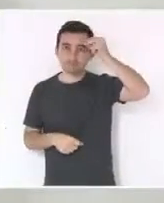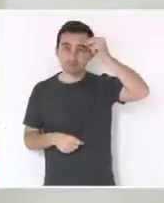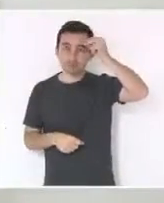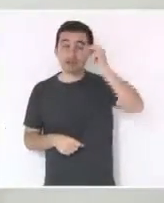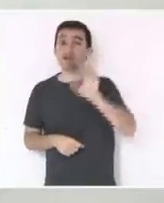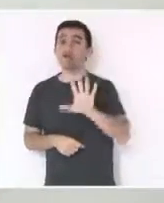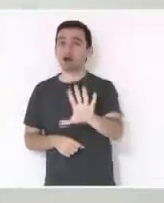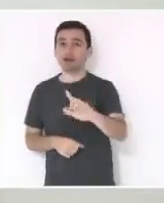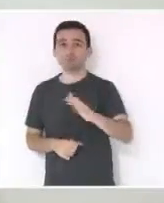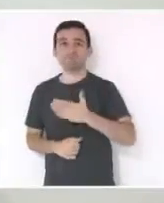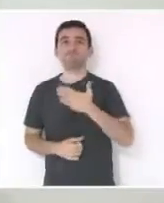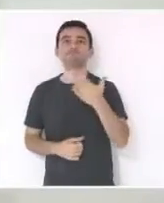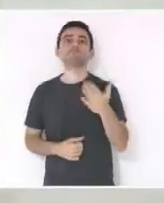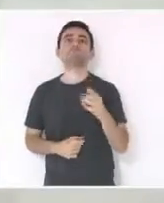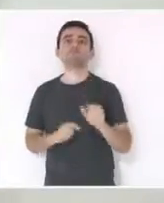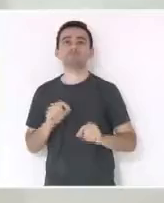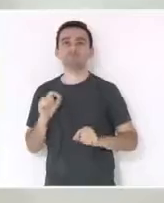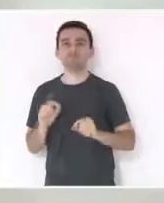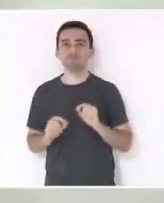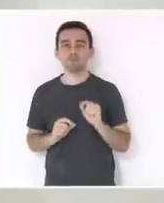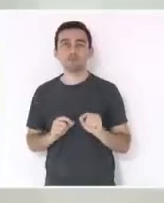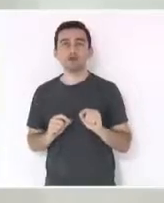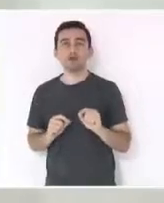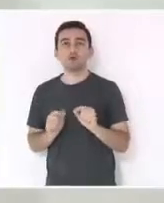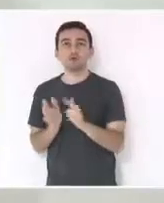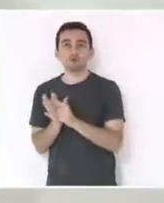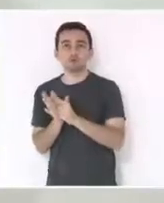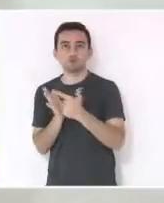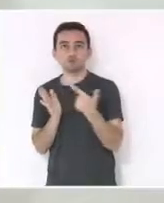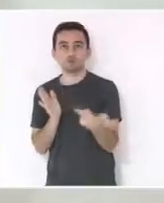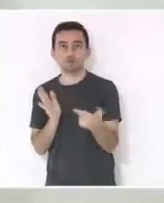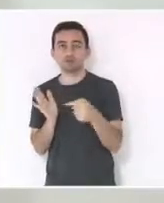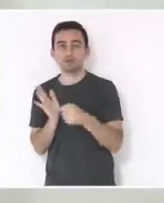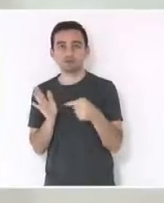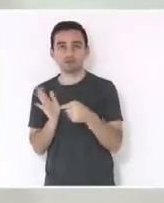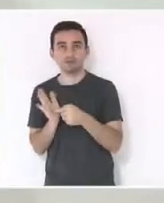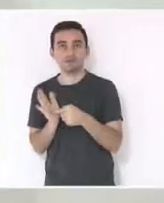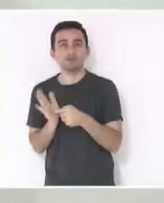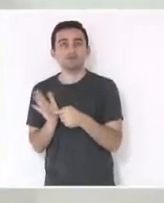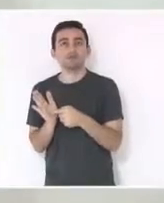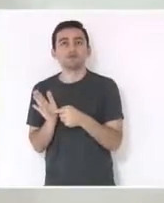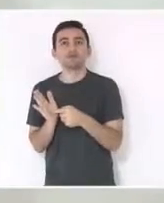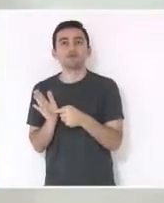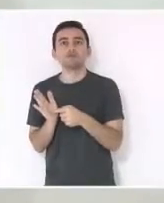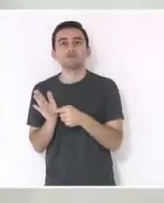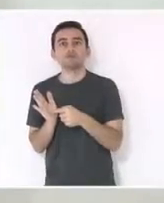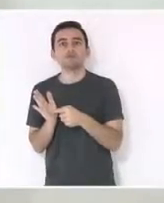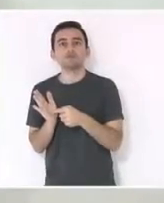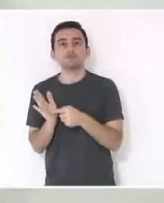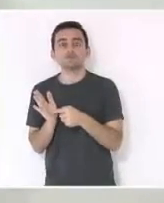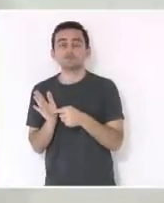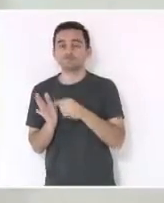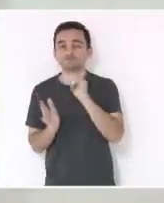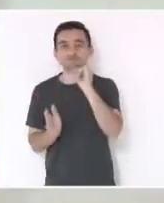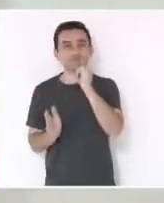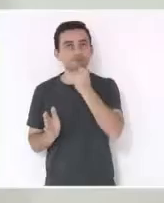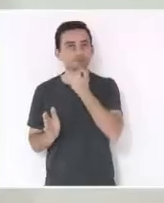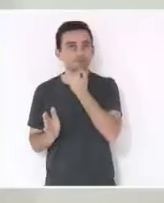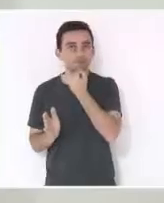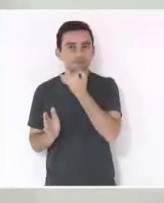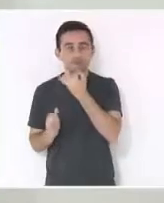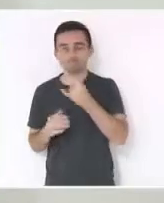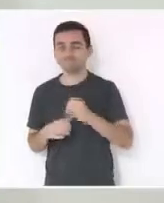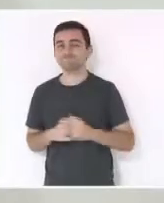pegos de surpresa através do jornal a notícia de anteontem aonde lamentavelmente deputado